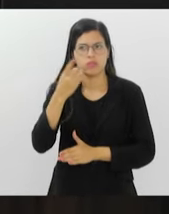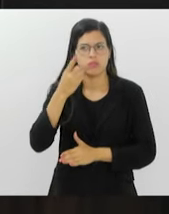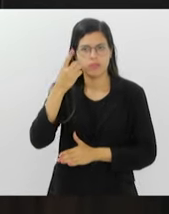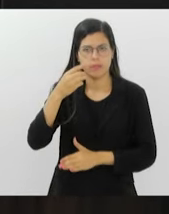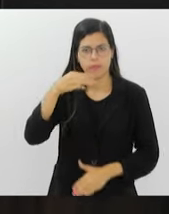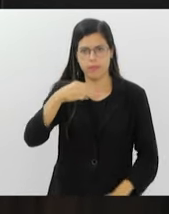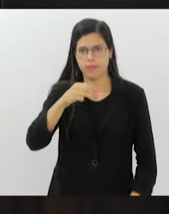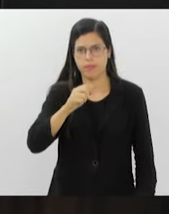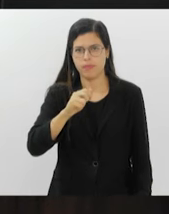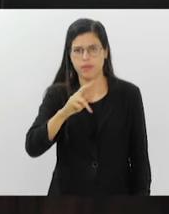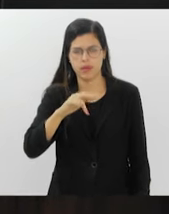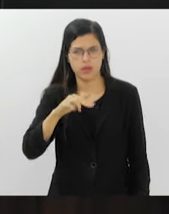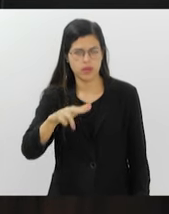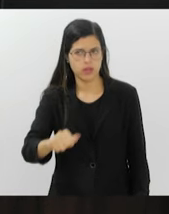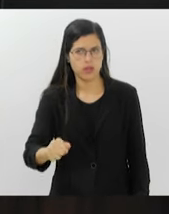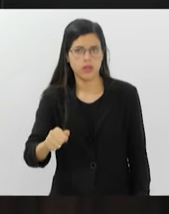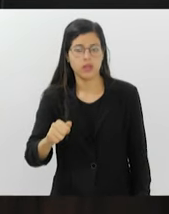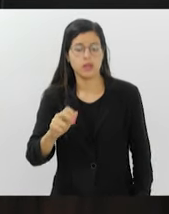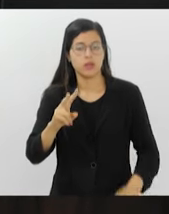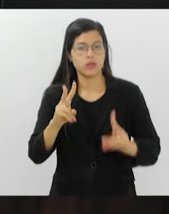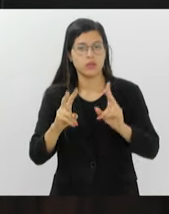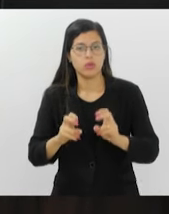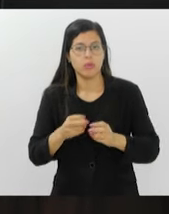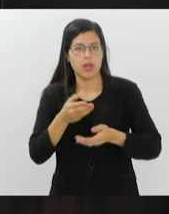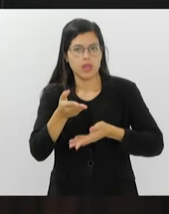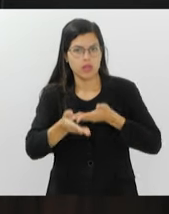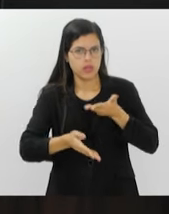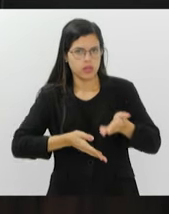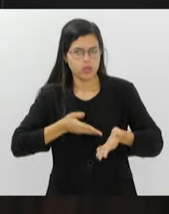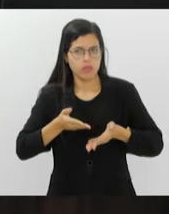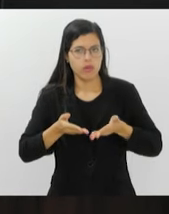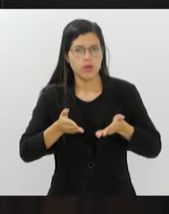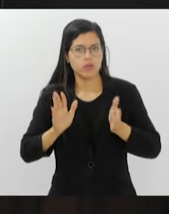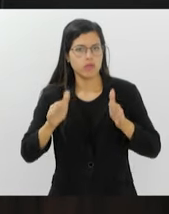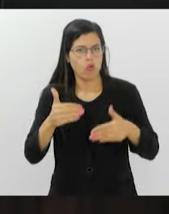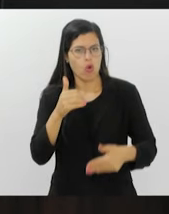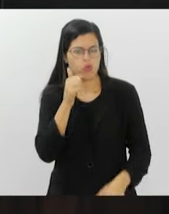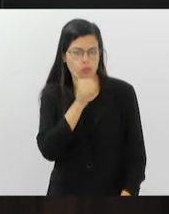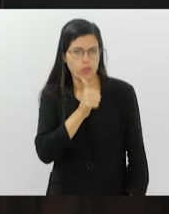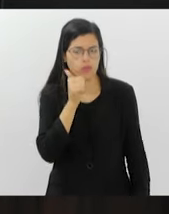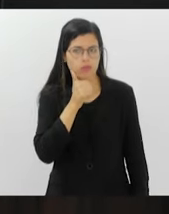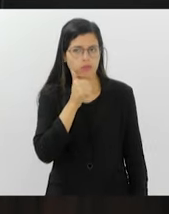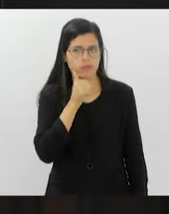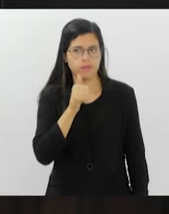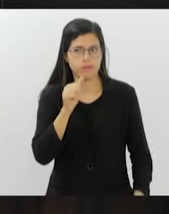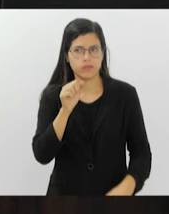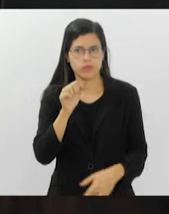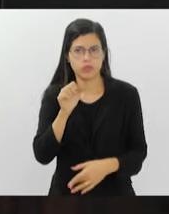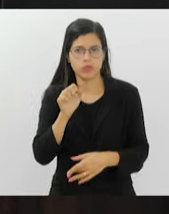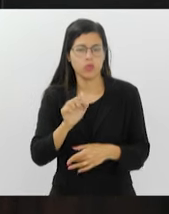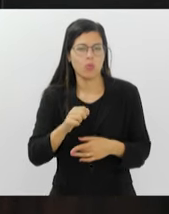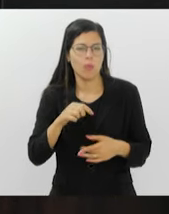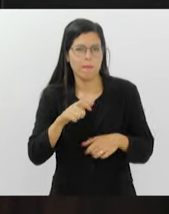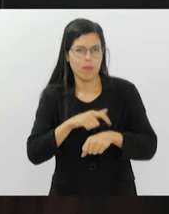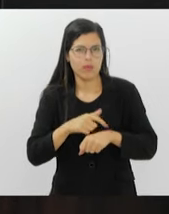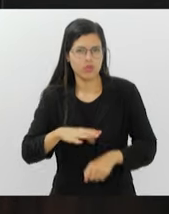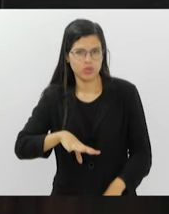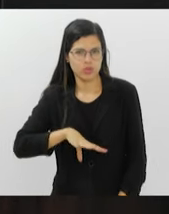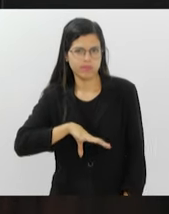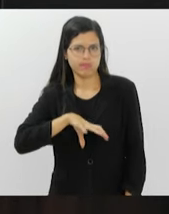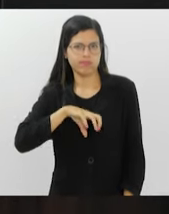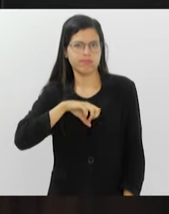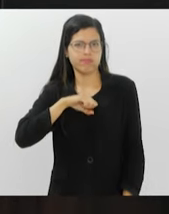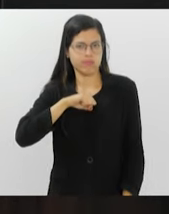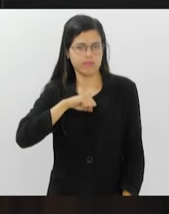Marina do MST que dispõe sobre atendimento especializado às mulheres no estado eh de climatério ou menopausa